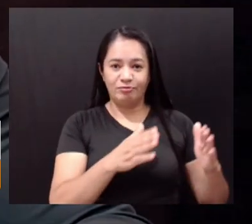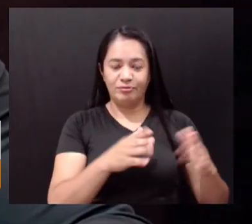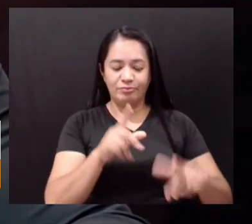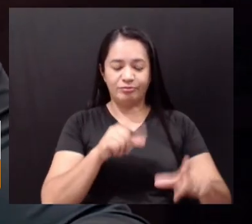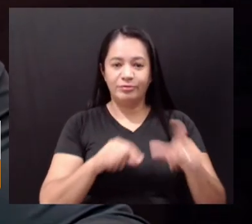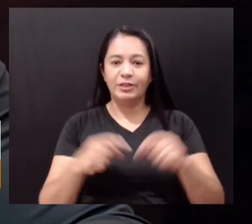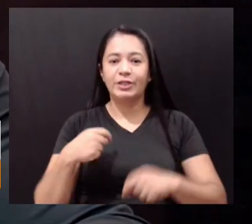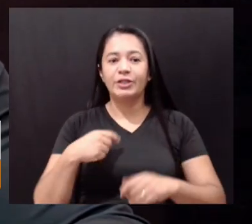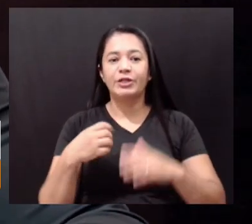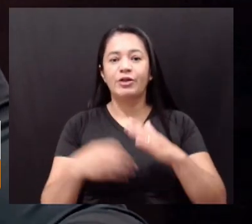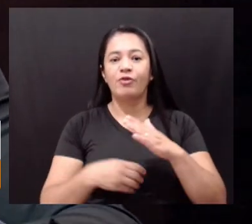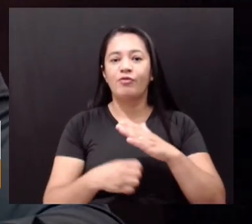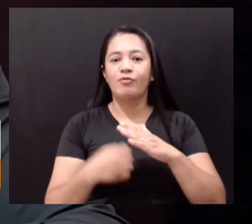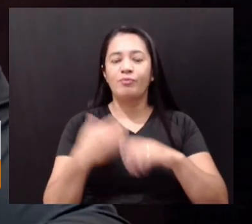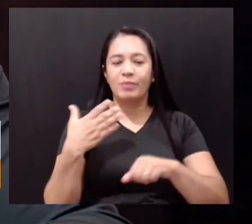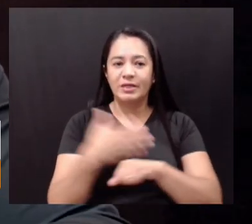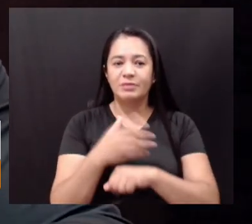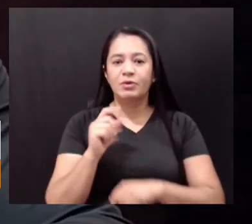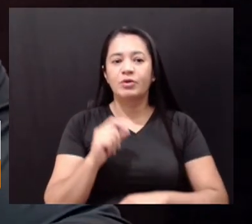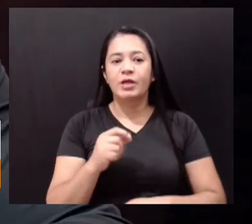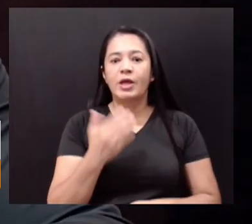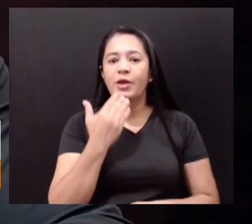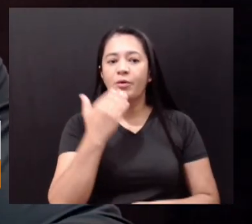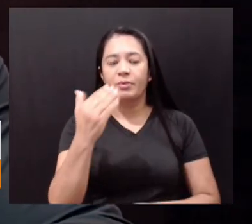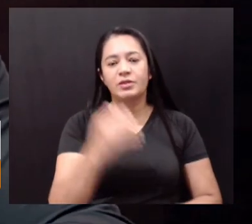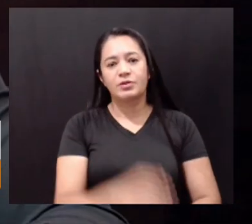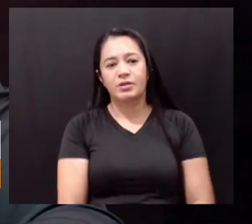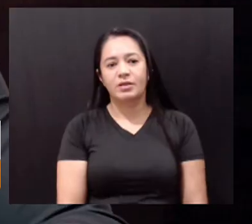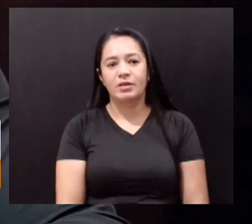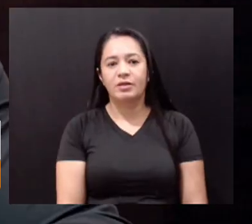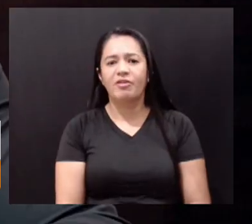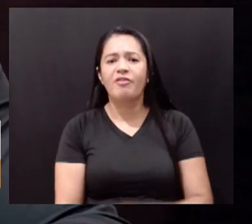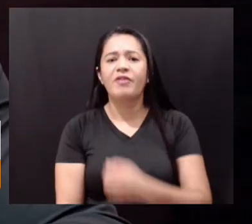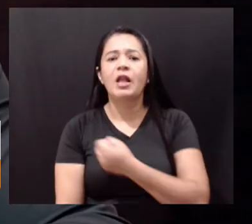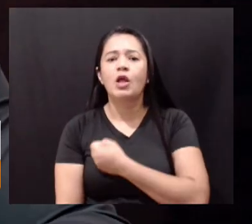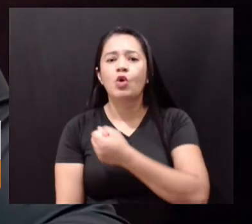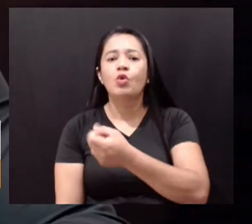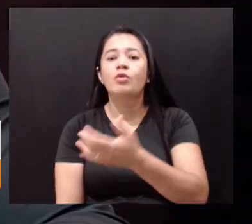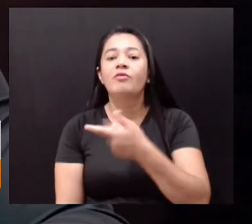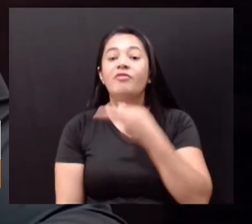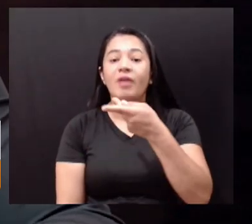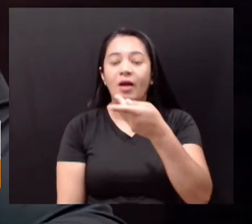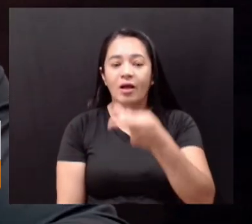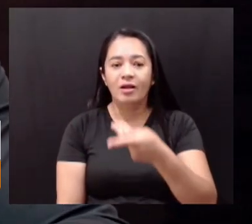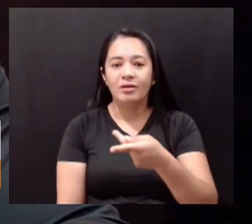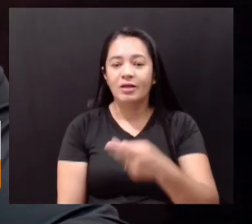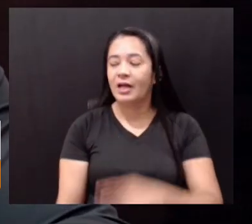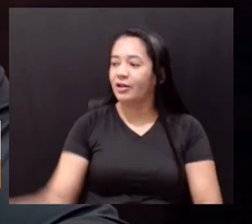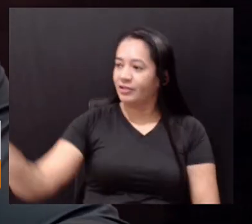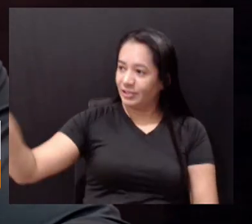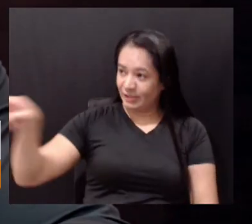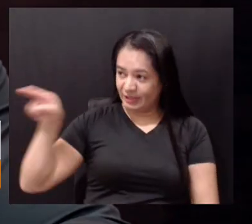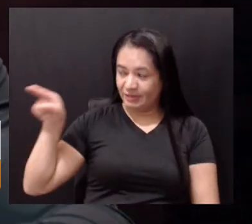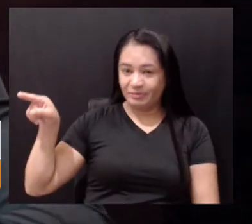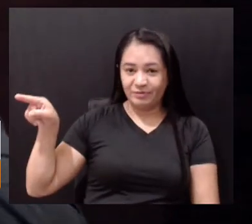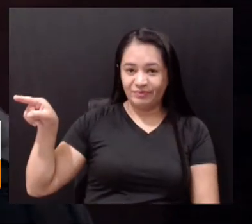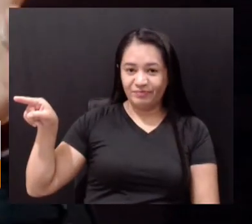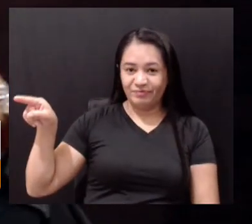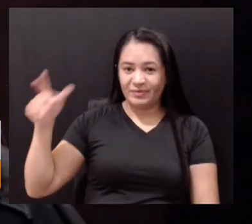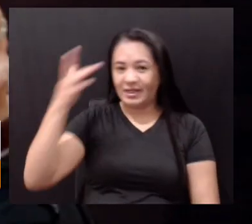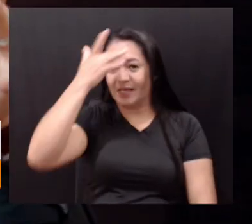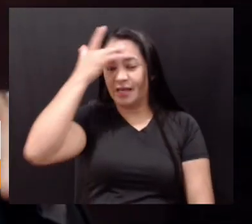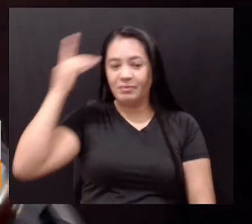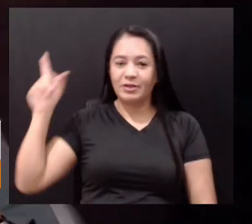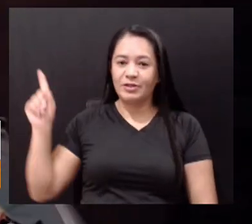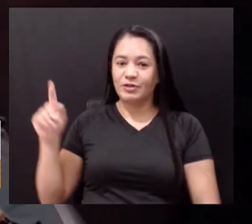do processo, eu peço para eles falarem um número aleatório, chamo uma pessoa da empresa, essa pessoa da empresa vem para a sala, né, de